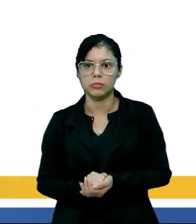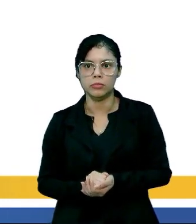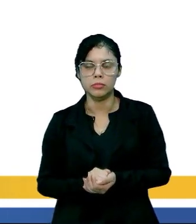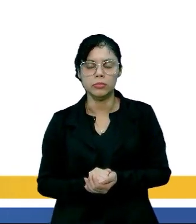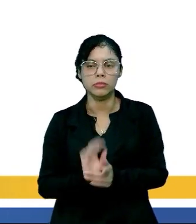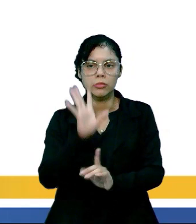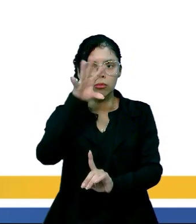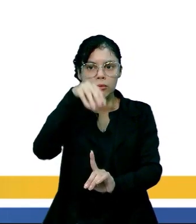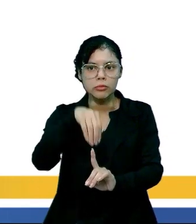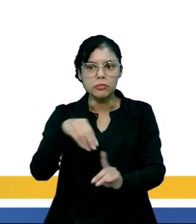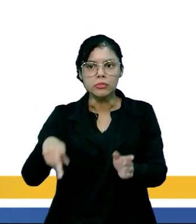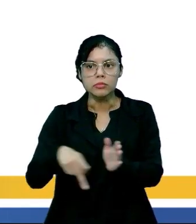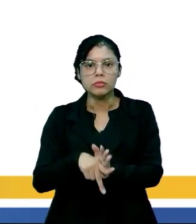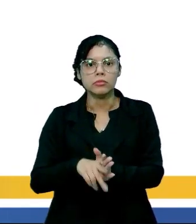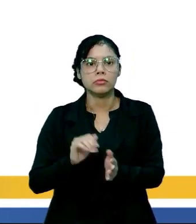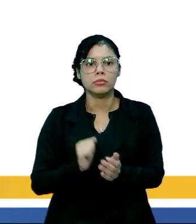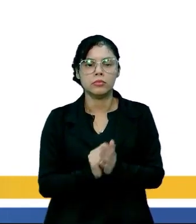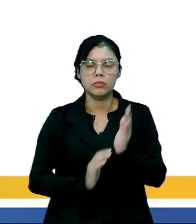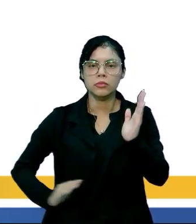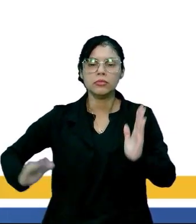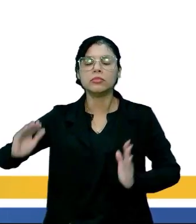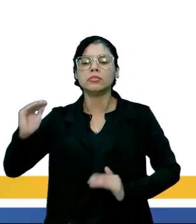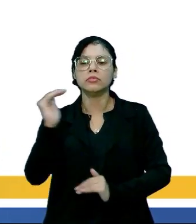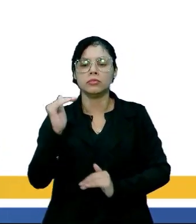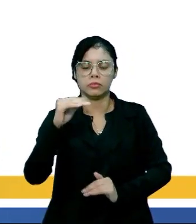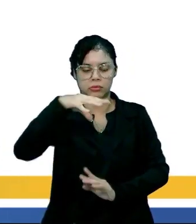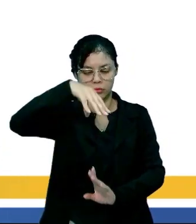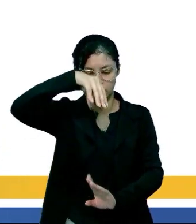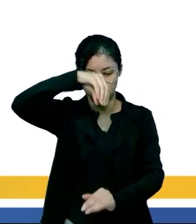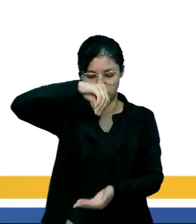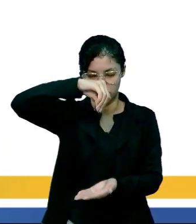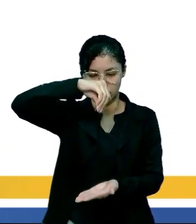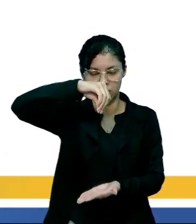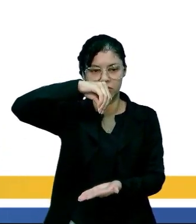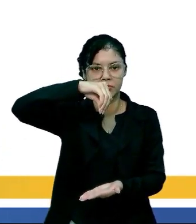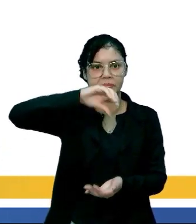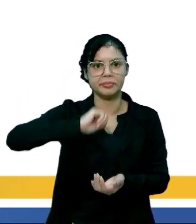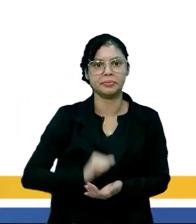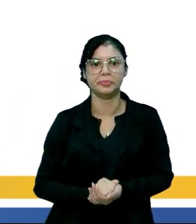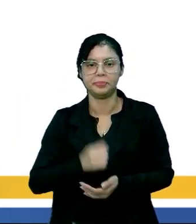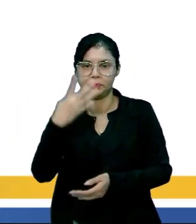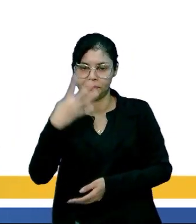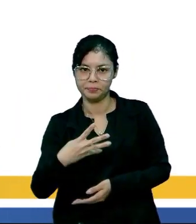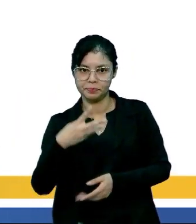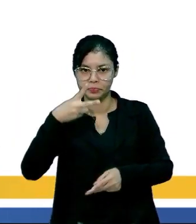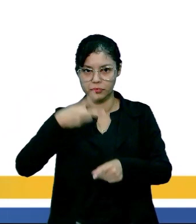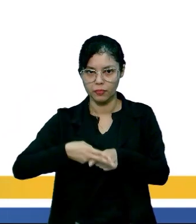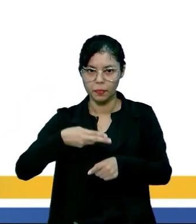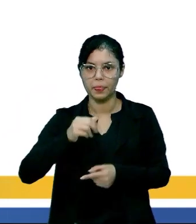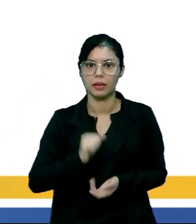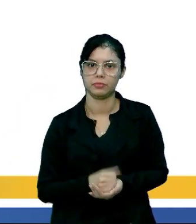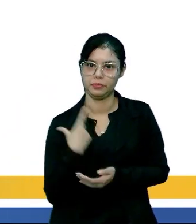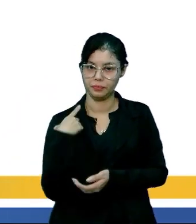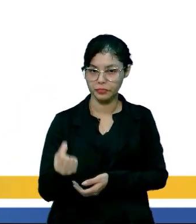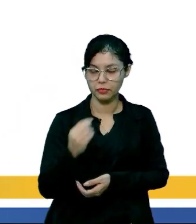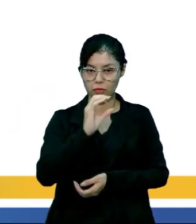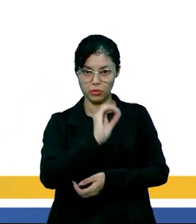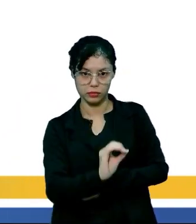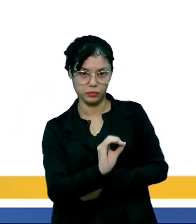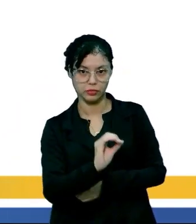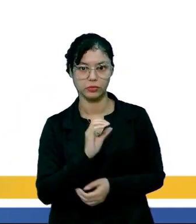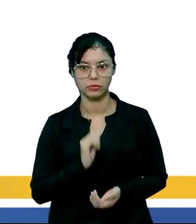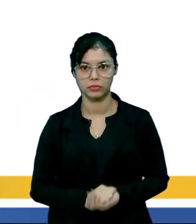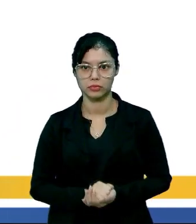é central na face superior do cubo. Os quatro cortes